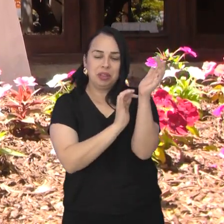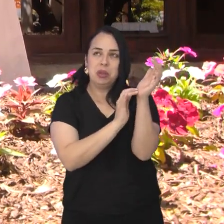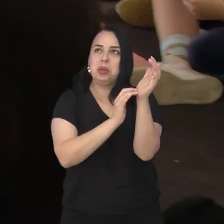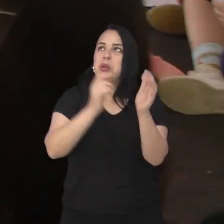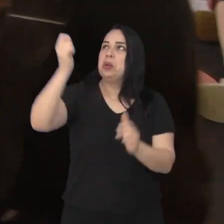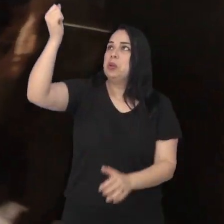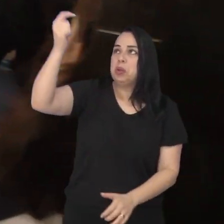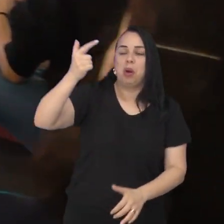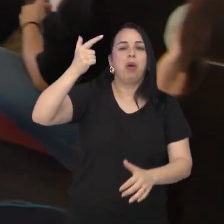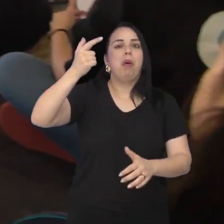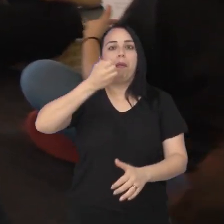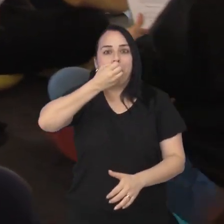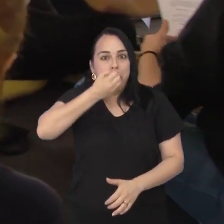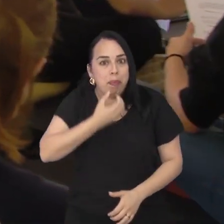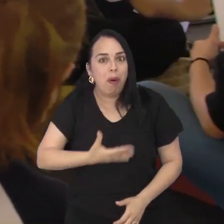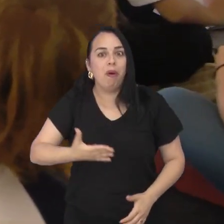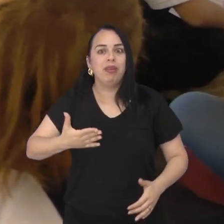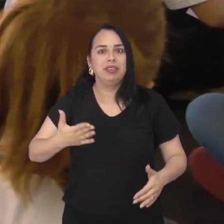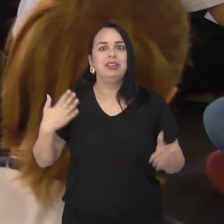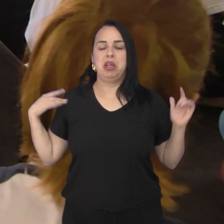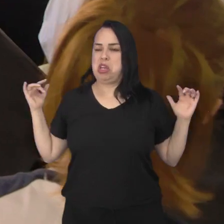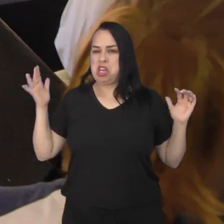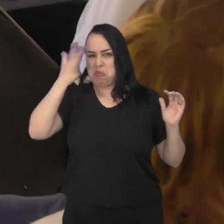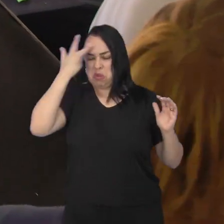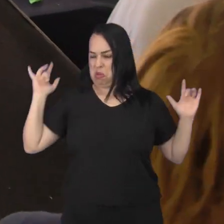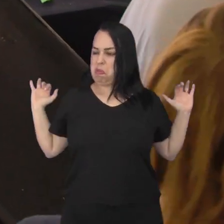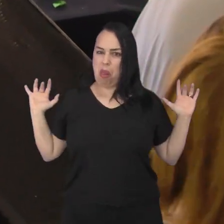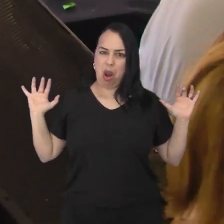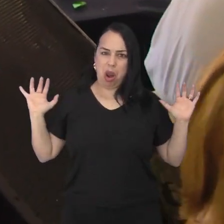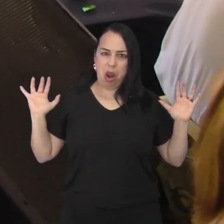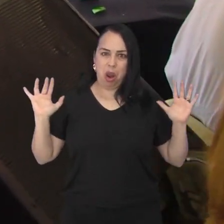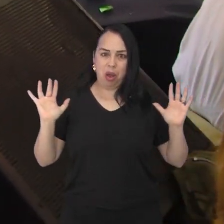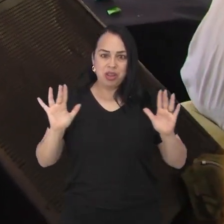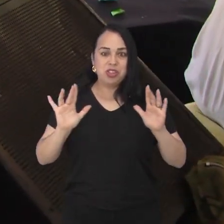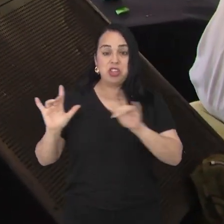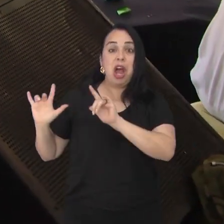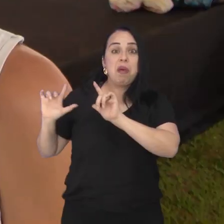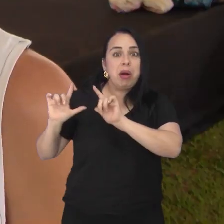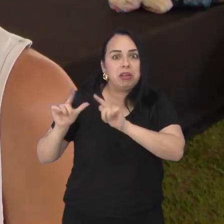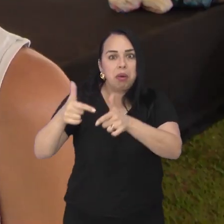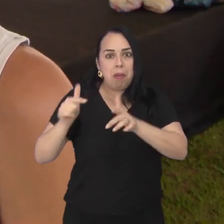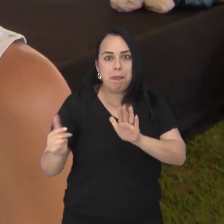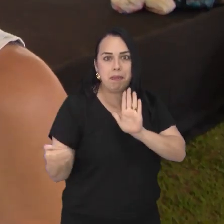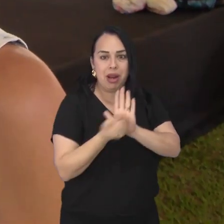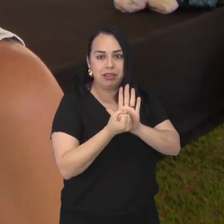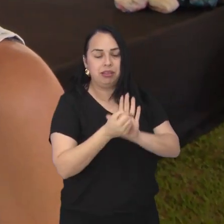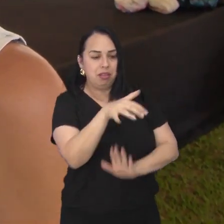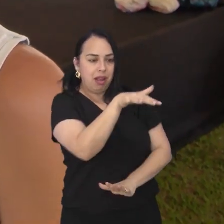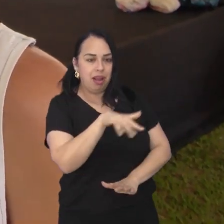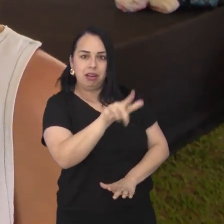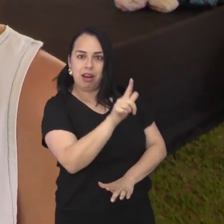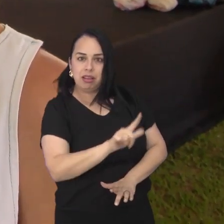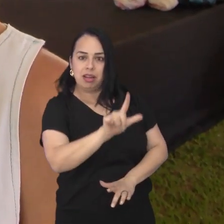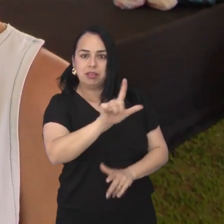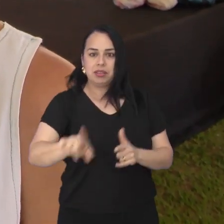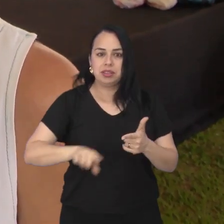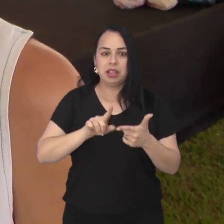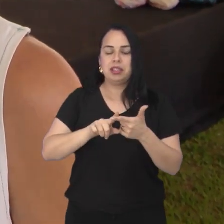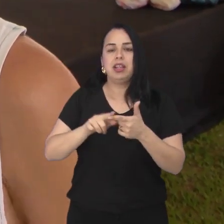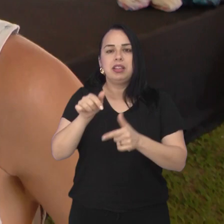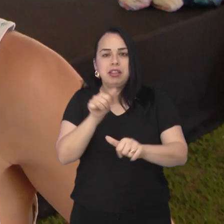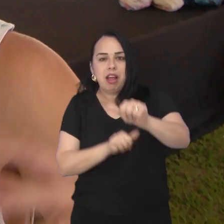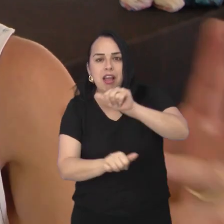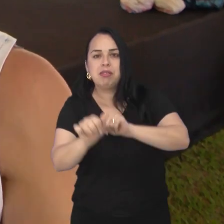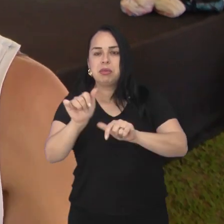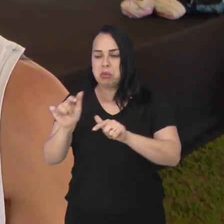ajudou e o público compareceu em peso no evento que já é tradição na cidade. seja no campo da literatura, seja no campo